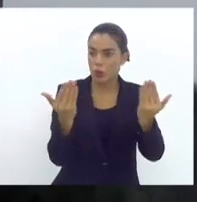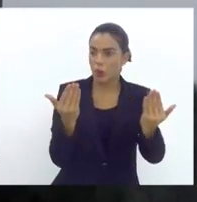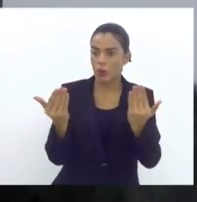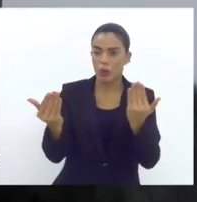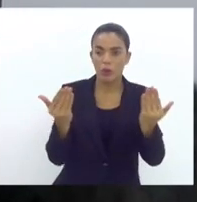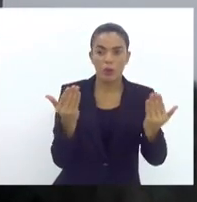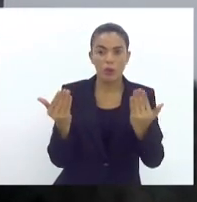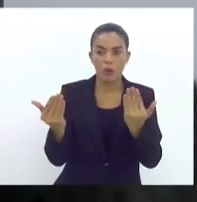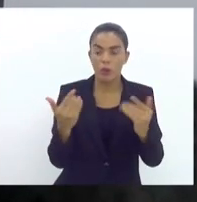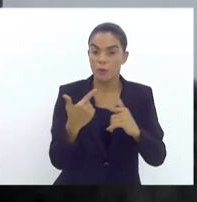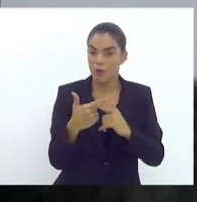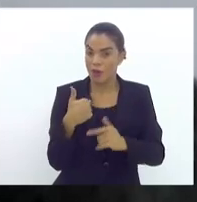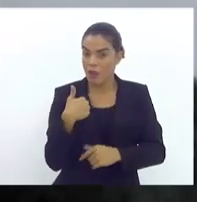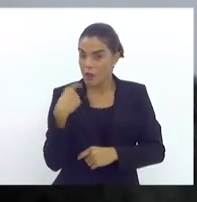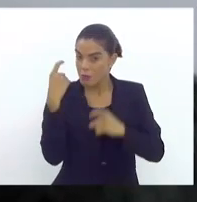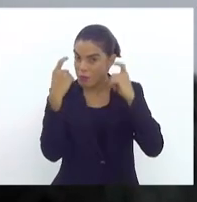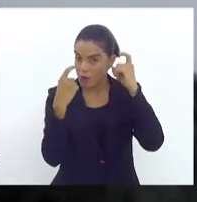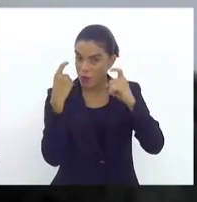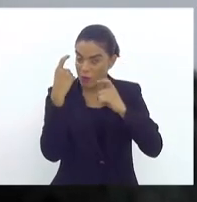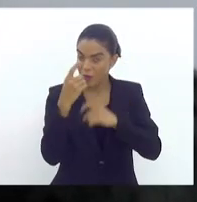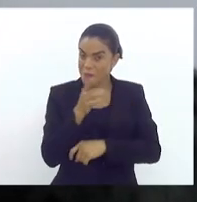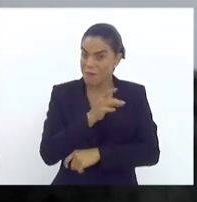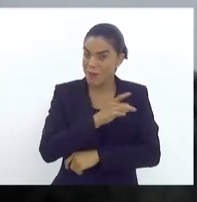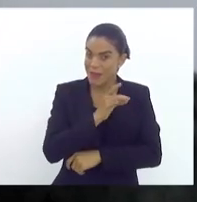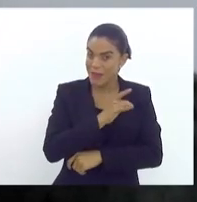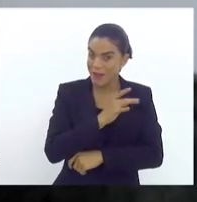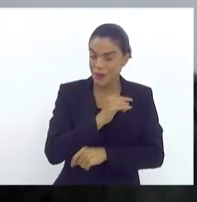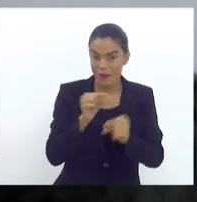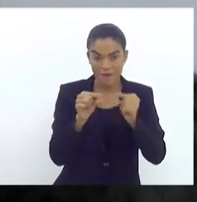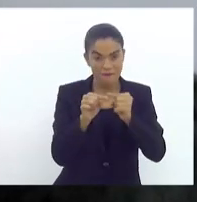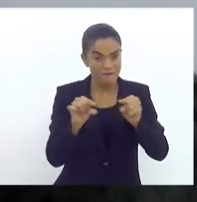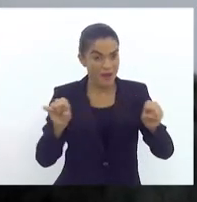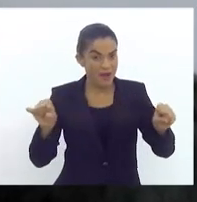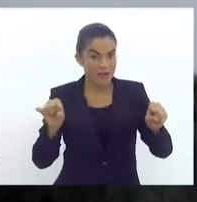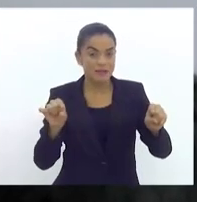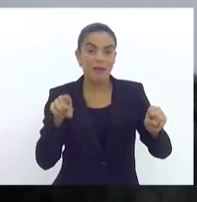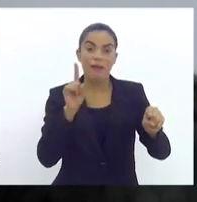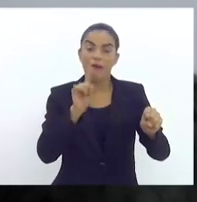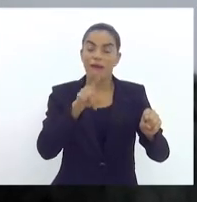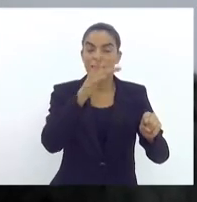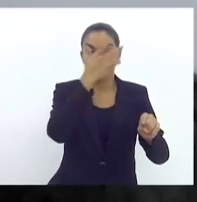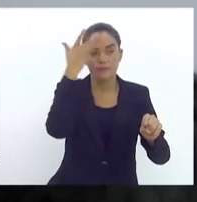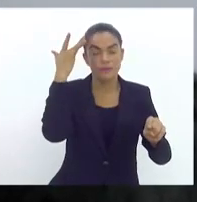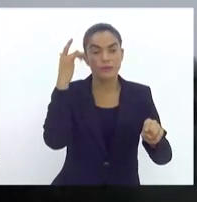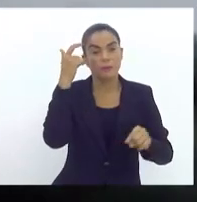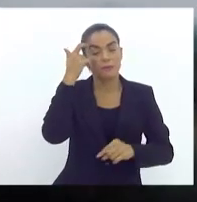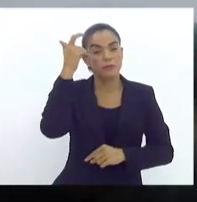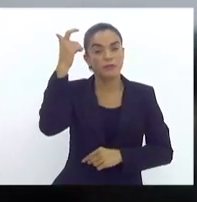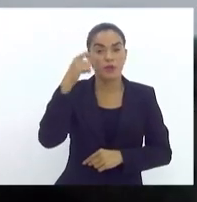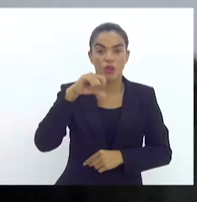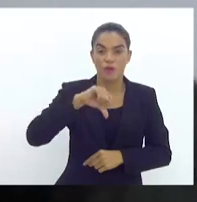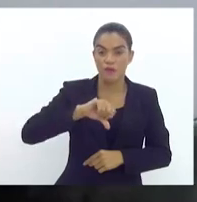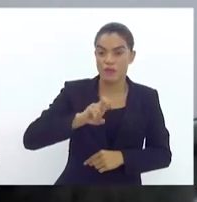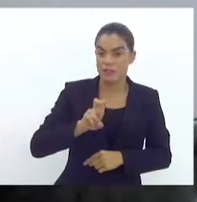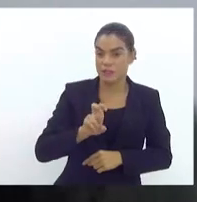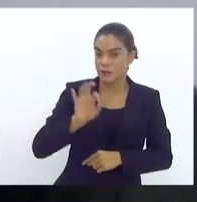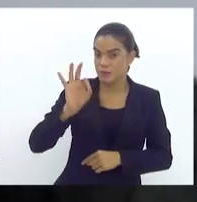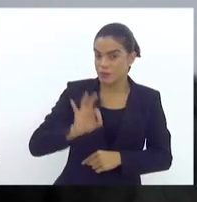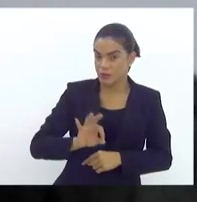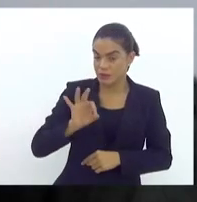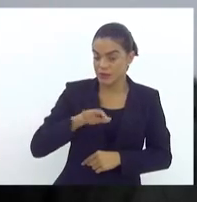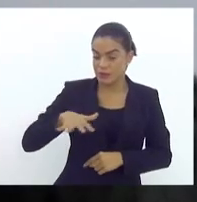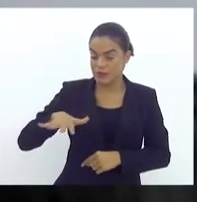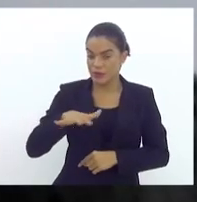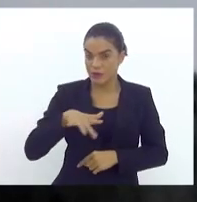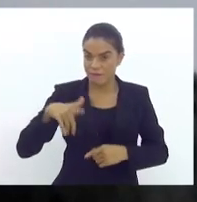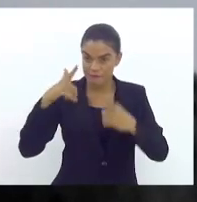porque a minha preocupação o medo que eu tenho com essa frase é alguém achar que 95% dos